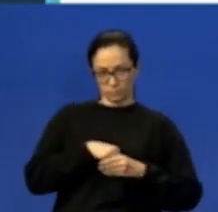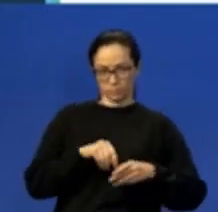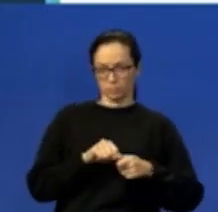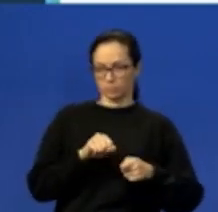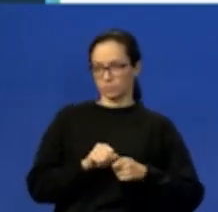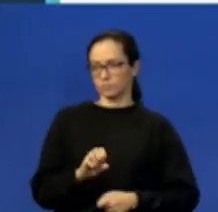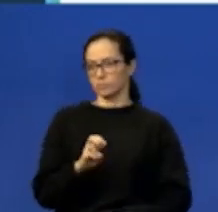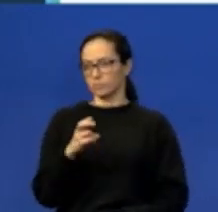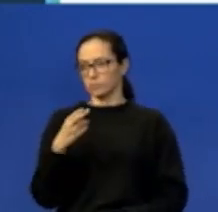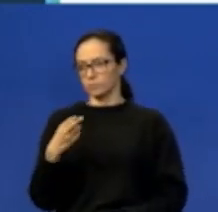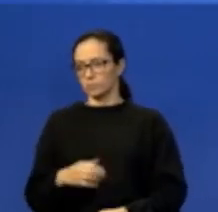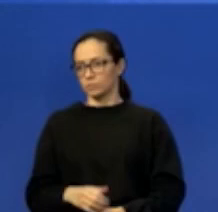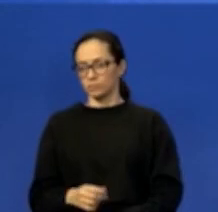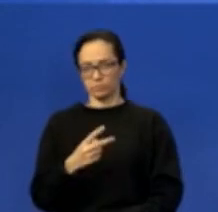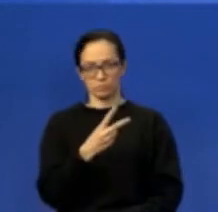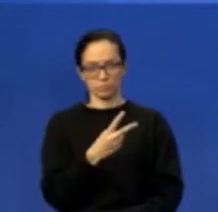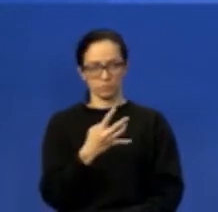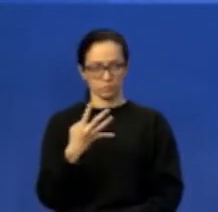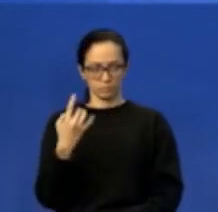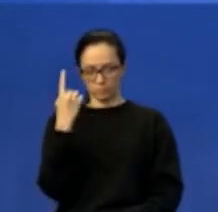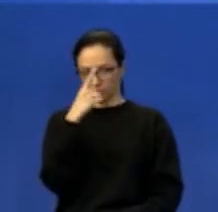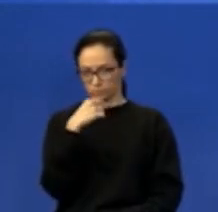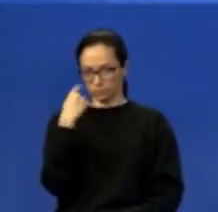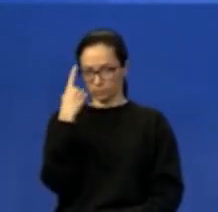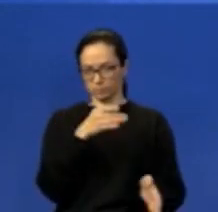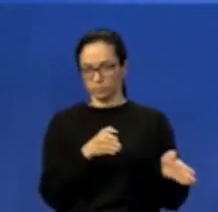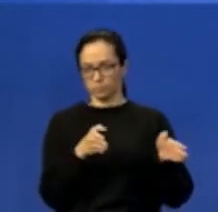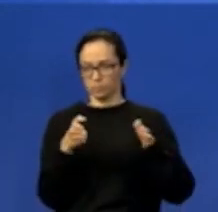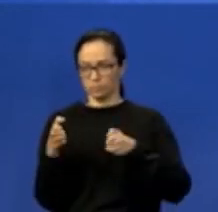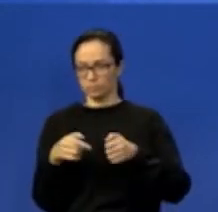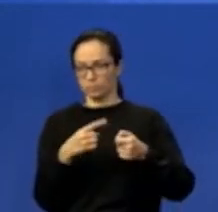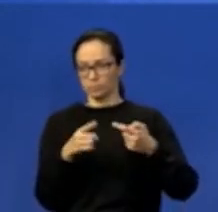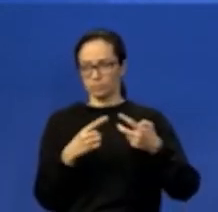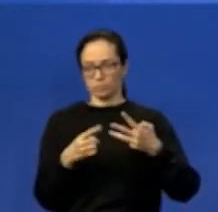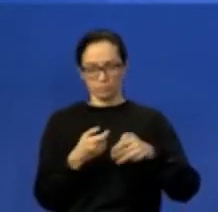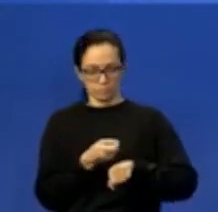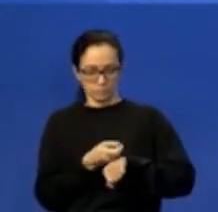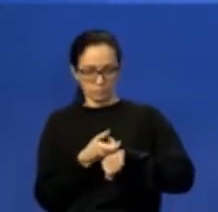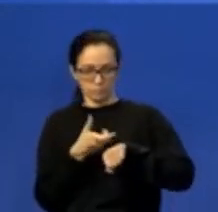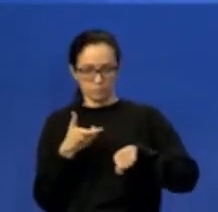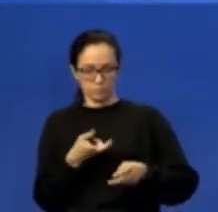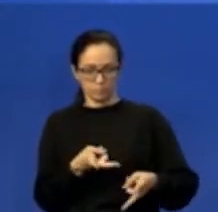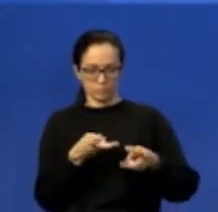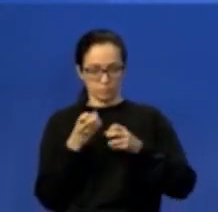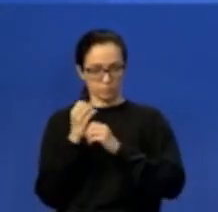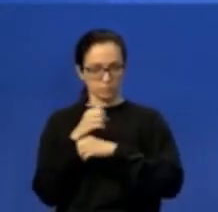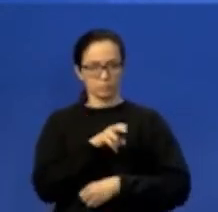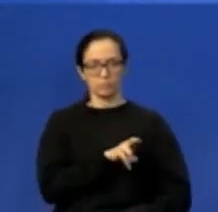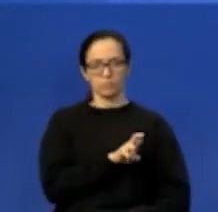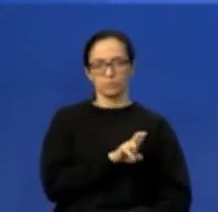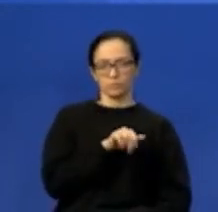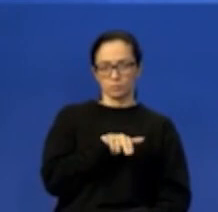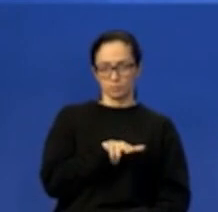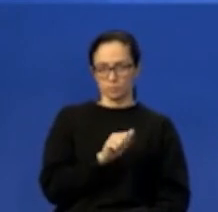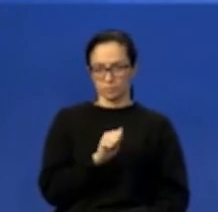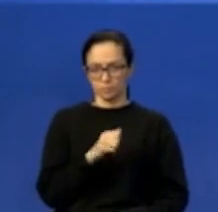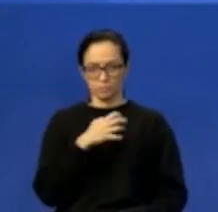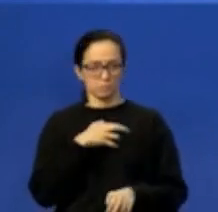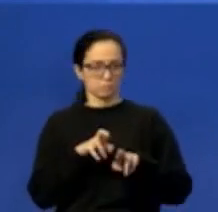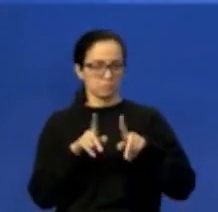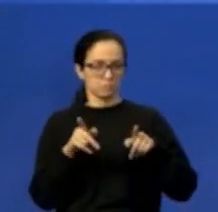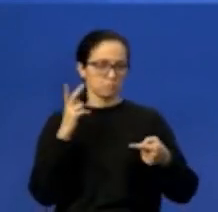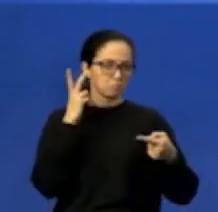que é coletada, né, de 24 horas. Então, esses são os principais tipos de coletas de urina, que são formas diferentes, né, de